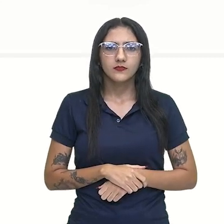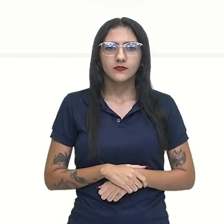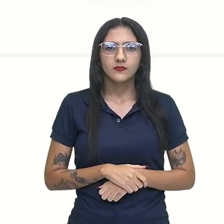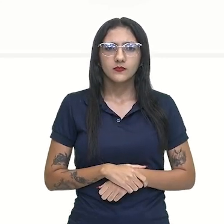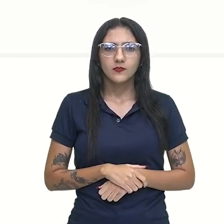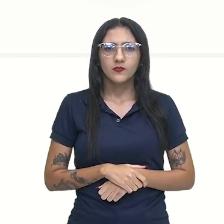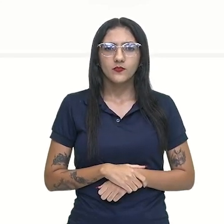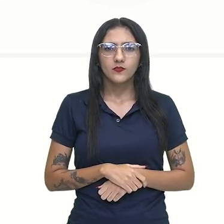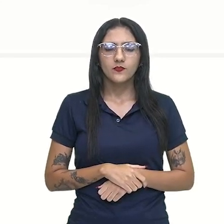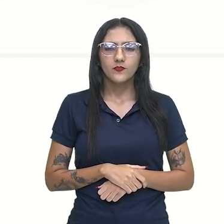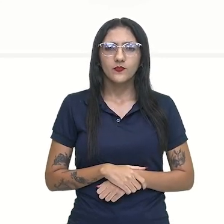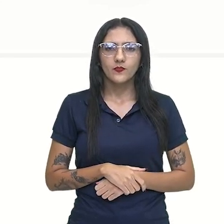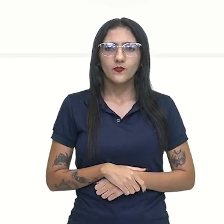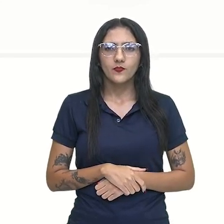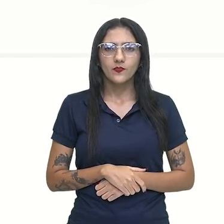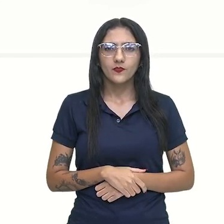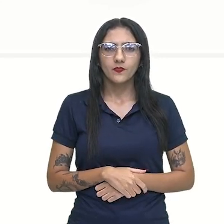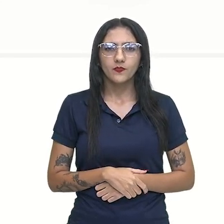55